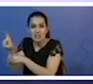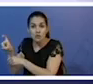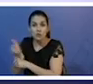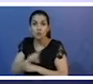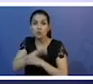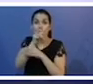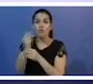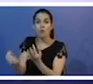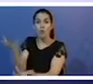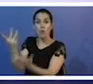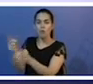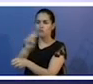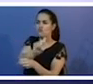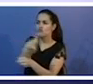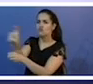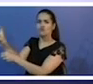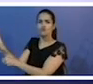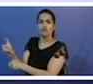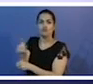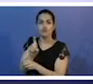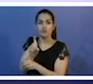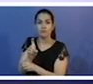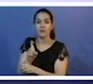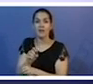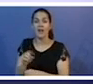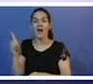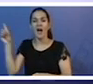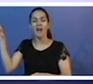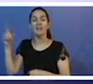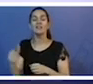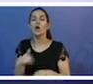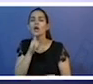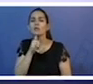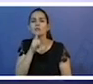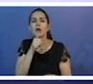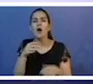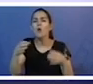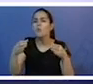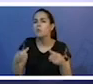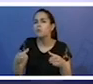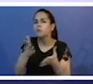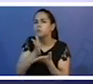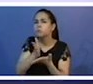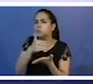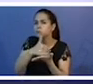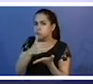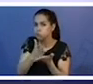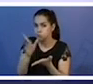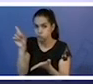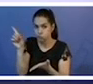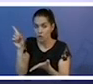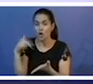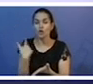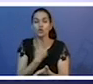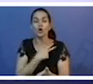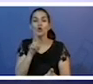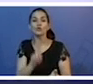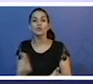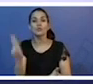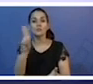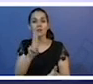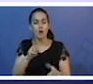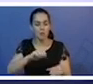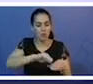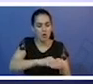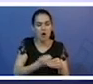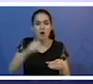na imagem ao lado nós temos como exemplo um bolo, né? No bolo a gente usa, né, o fermento em pó.